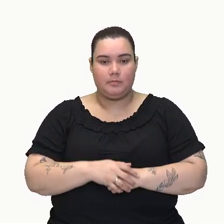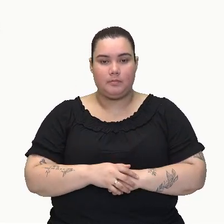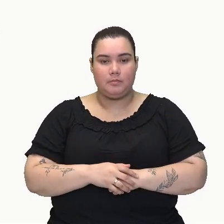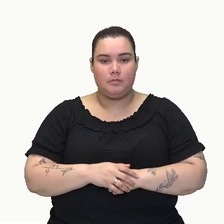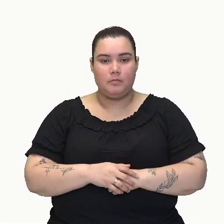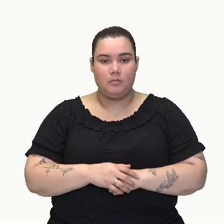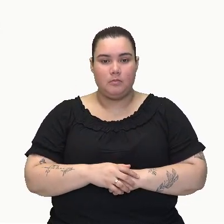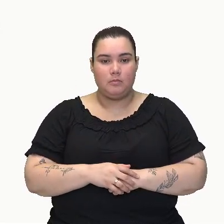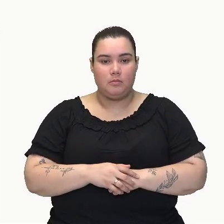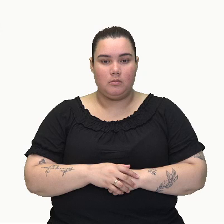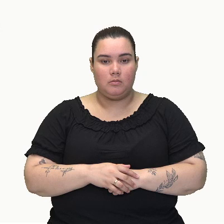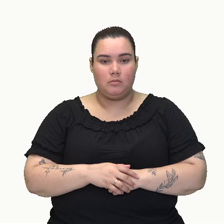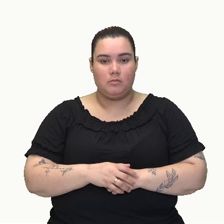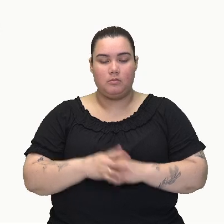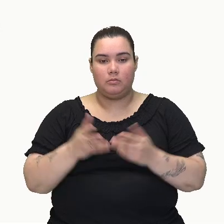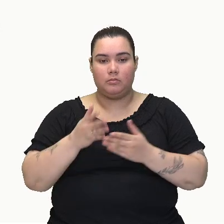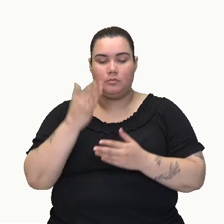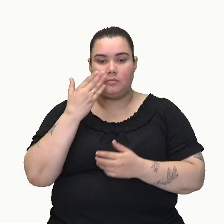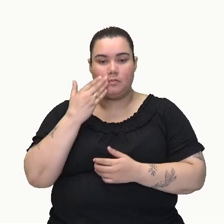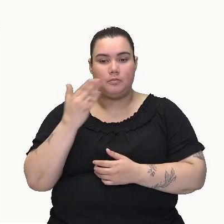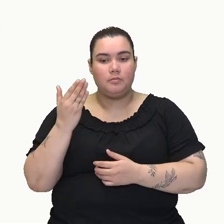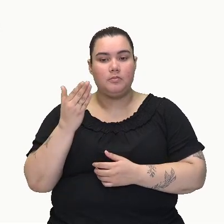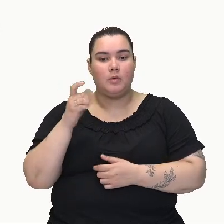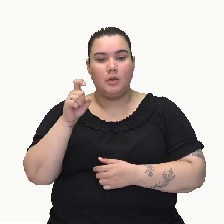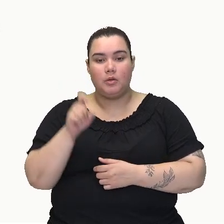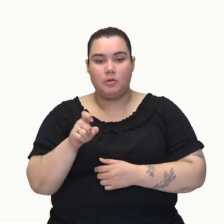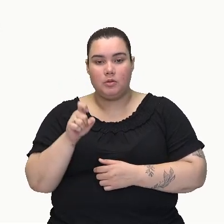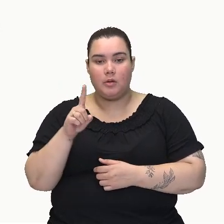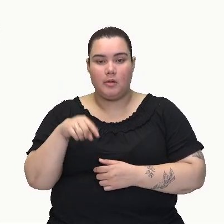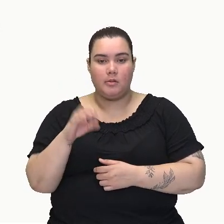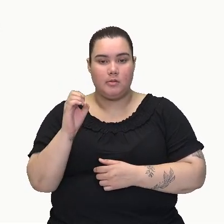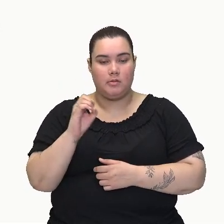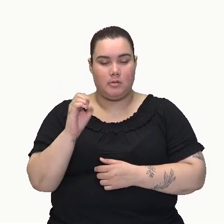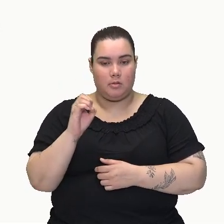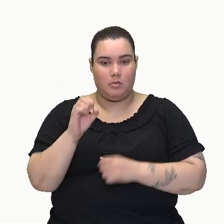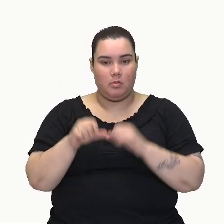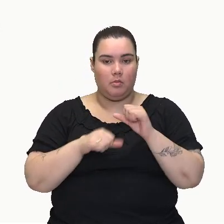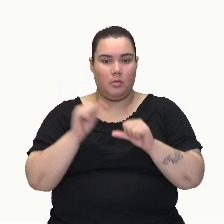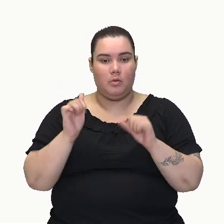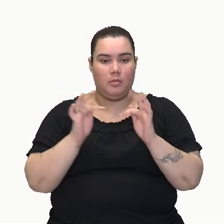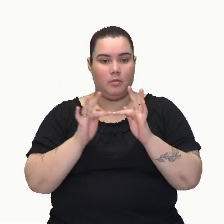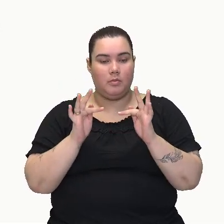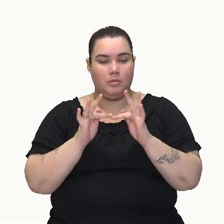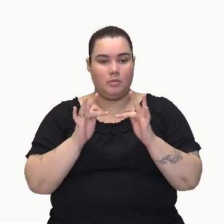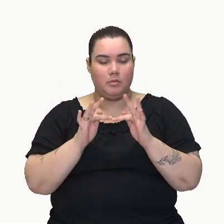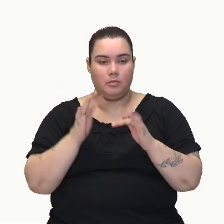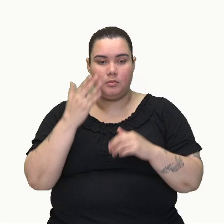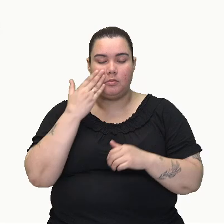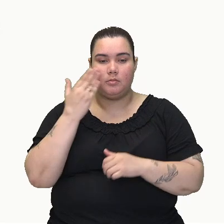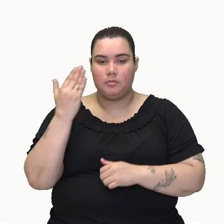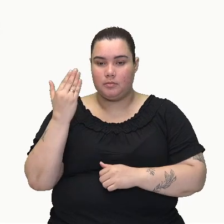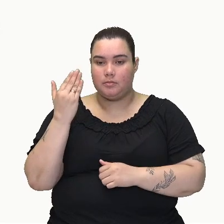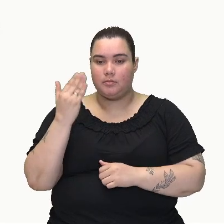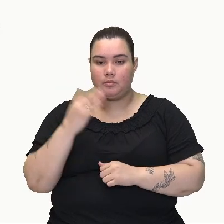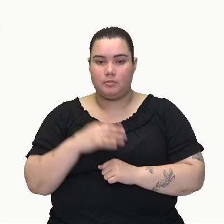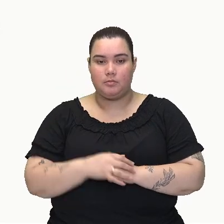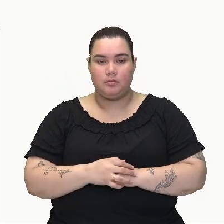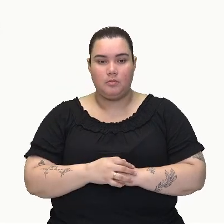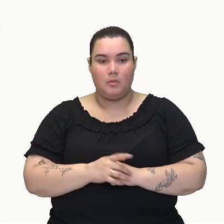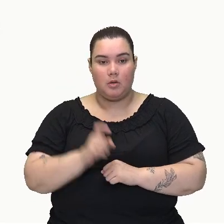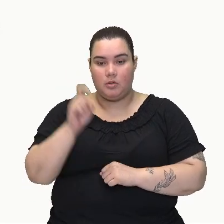veja, vamos tomar x igual a 0 e substituir na função dada. Qual é a função? Essa daqui, ó. Então onde